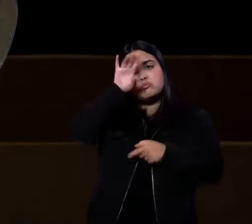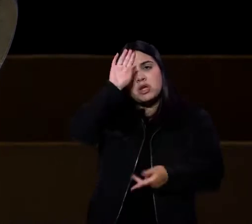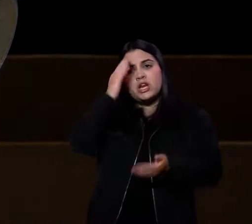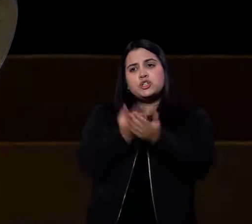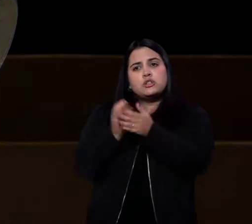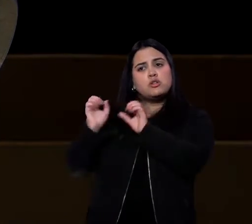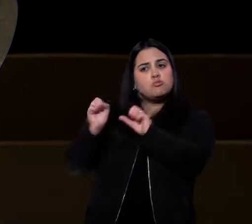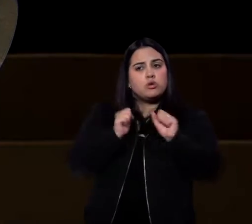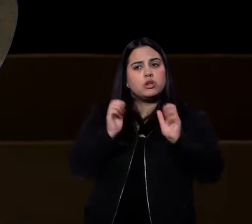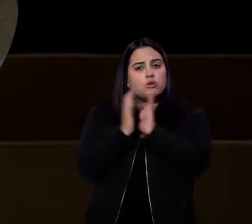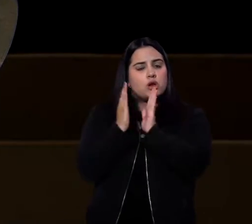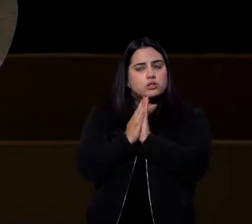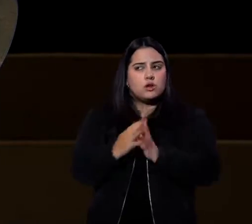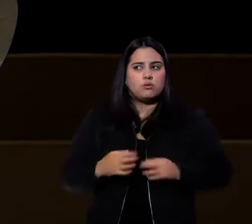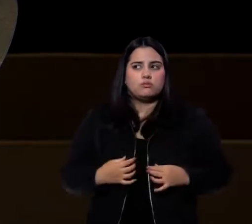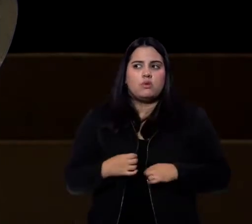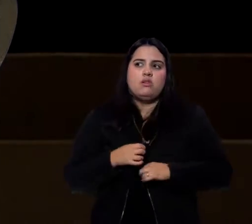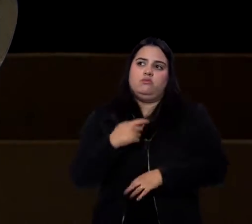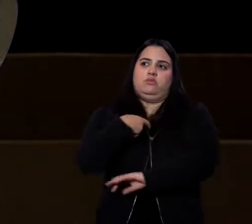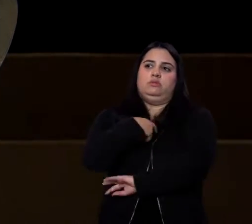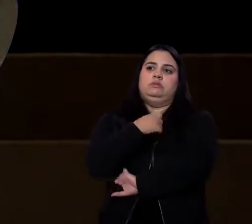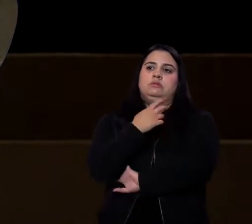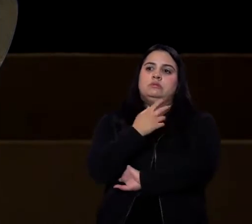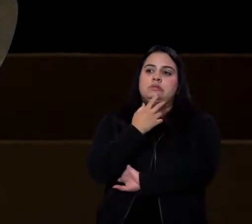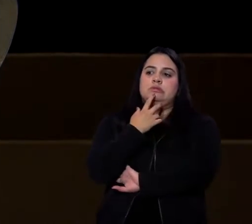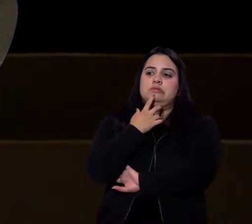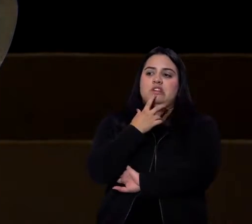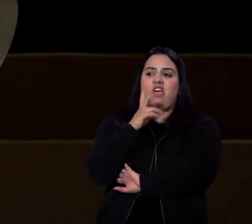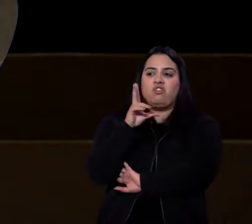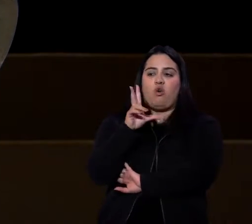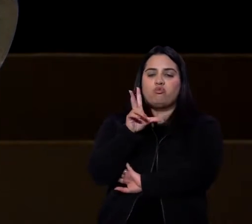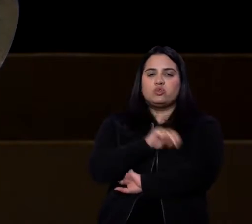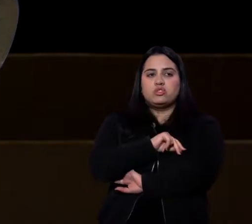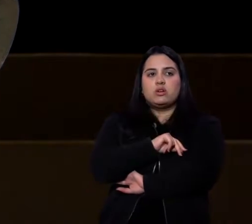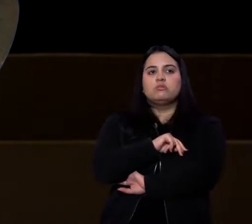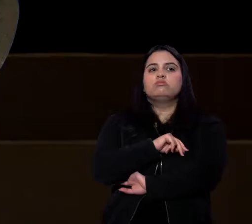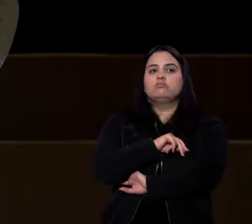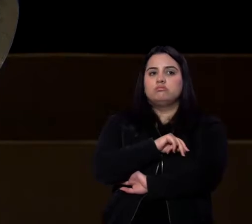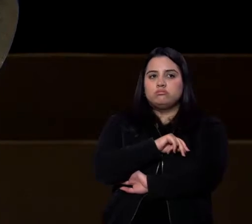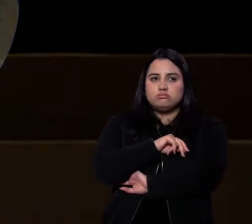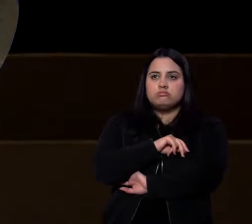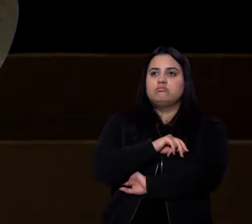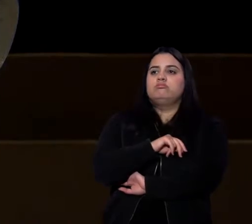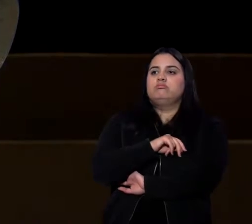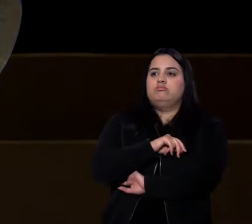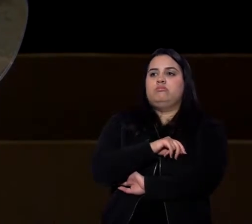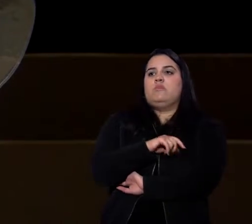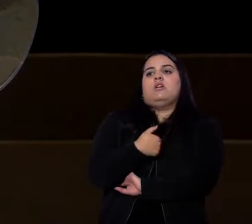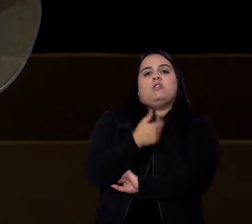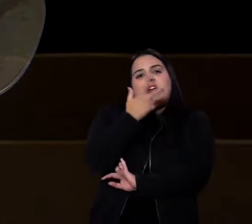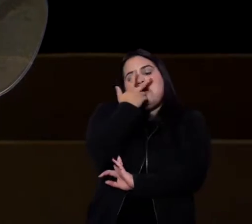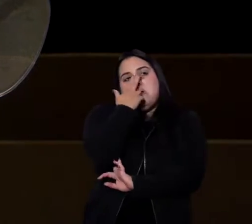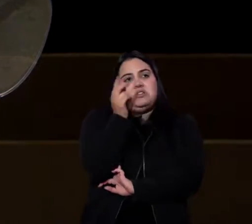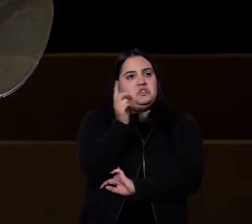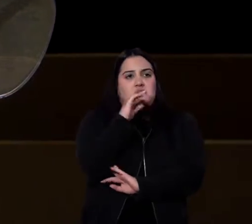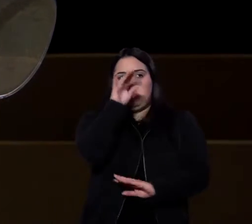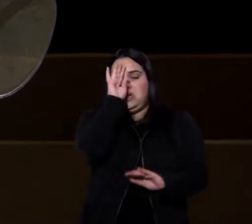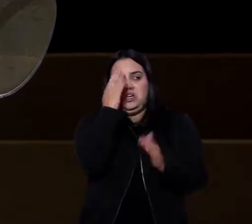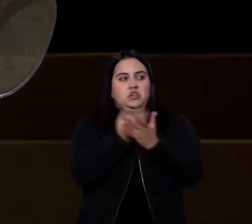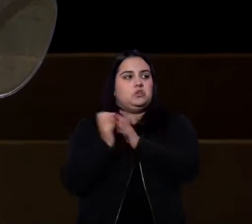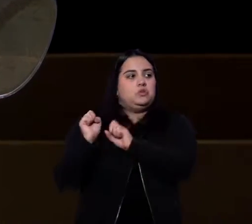oração. Aí eu fiquei, ixi, gente, acho que eu não estou acreditando muito no poder da